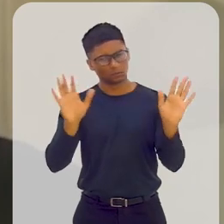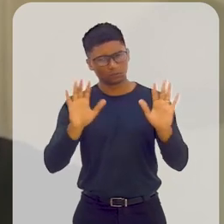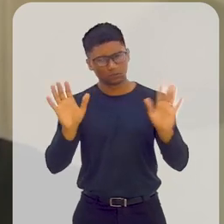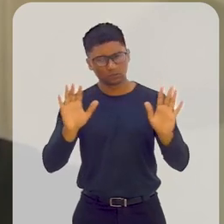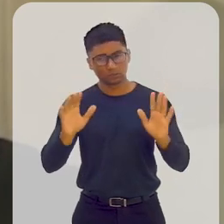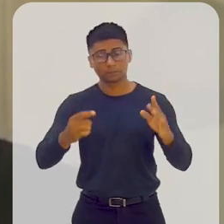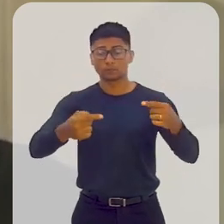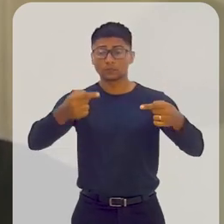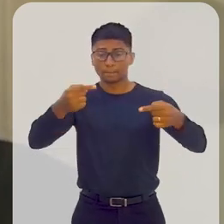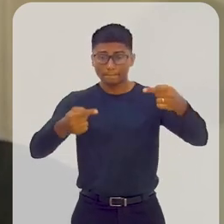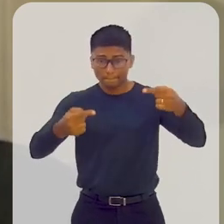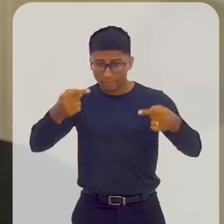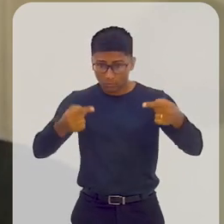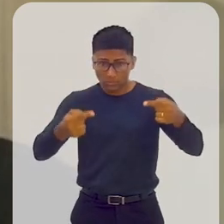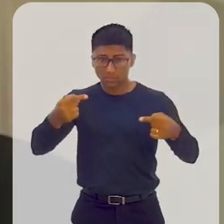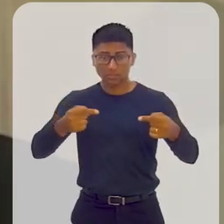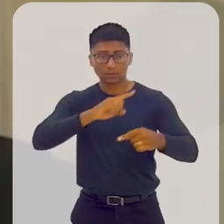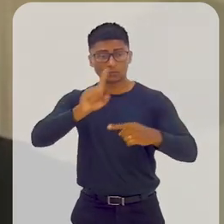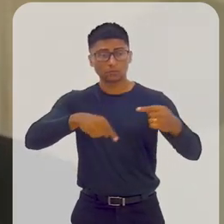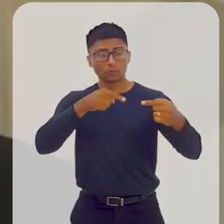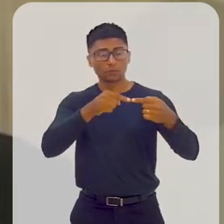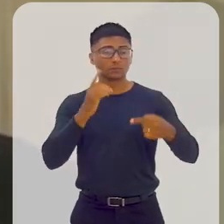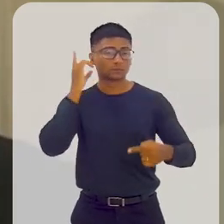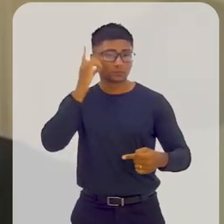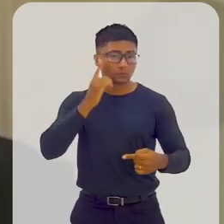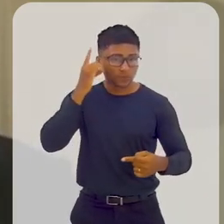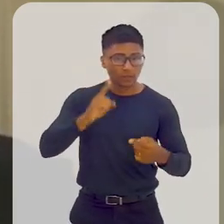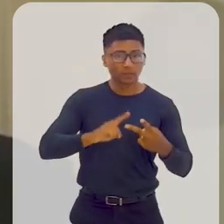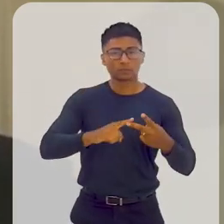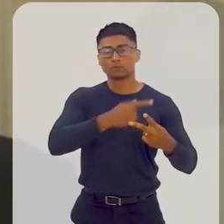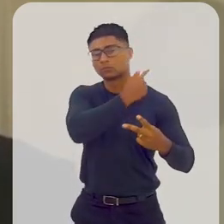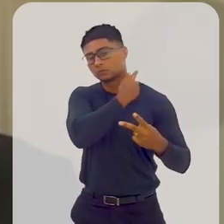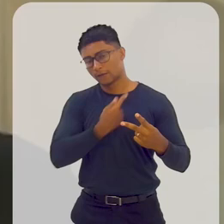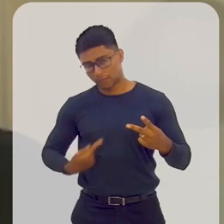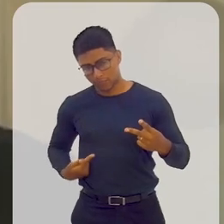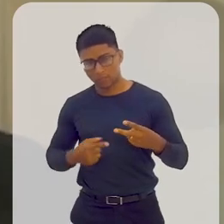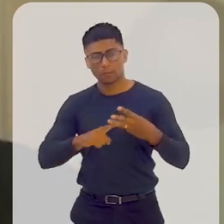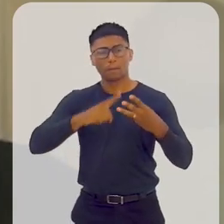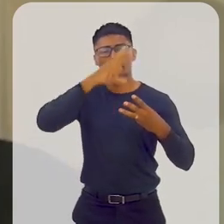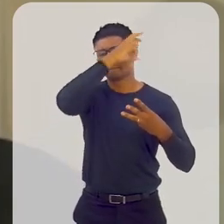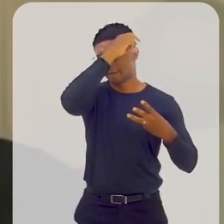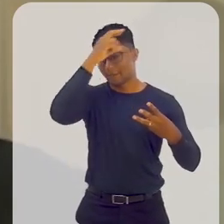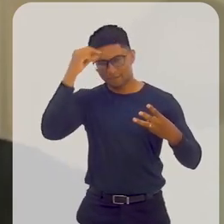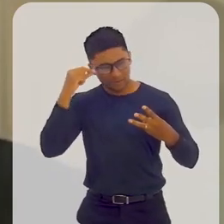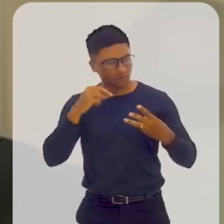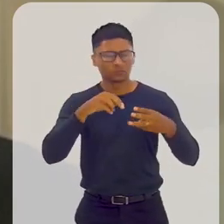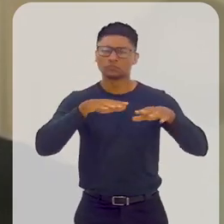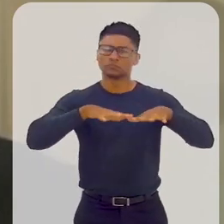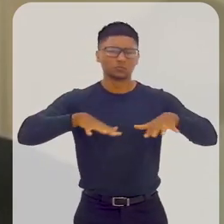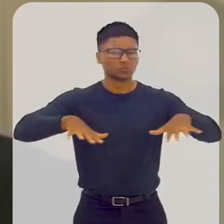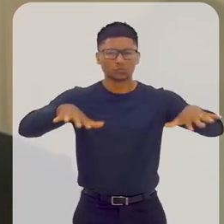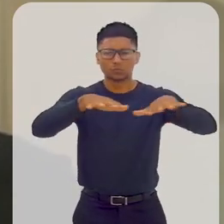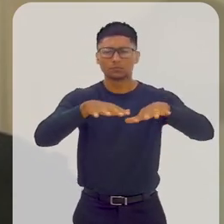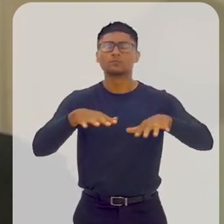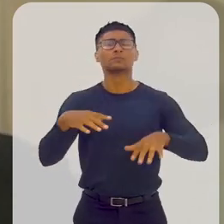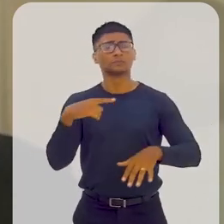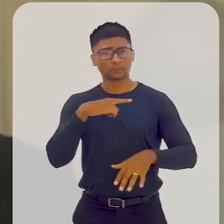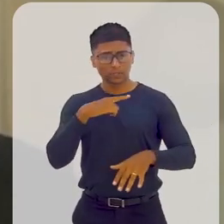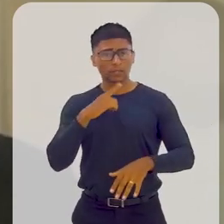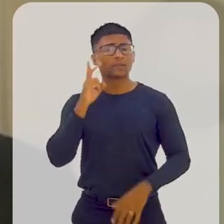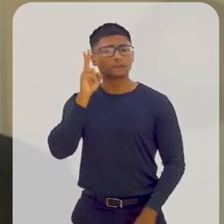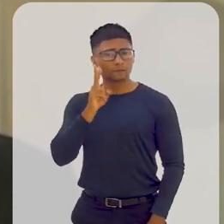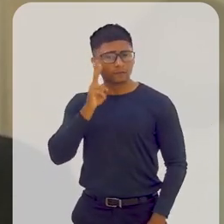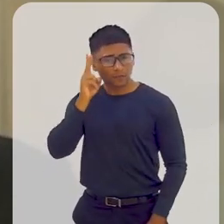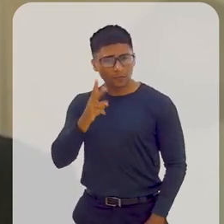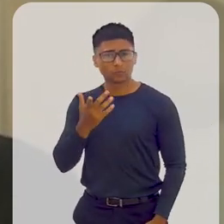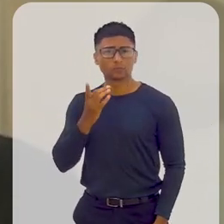mas políticas outras que envolvam os deputados, os governadores, prefeitos e tudo mais. Então, nós